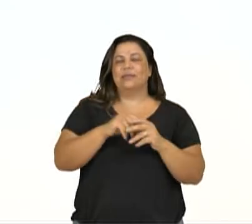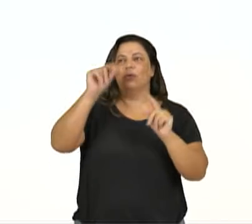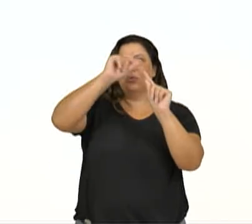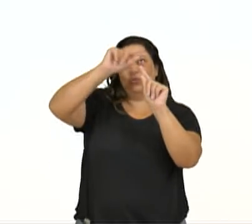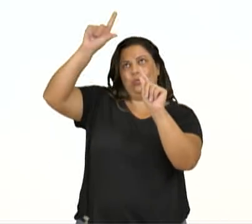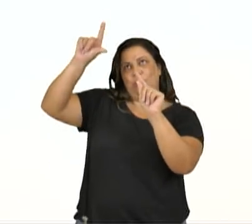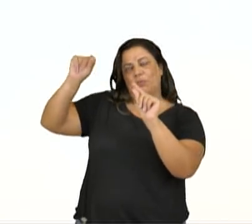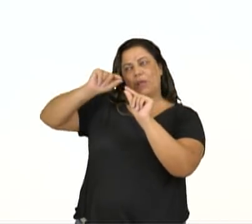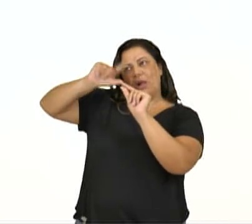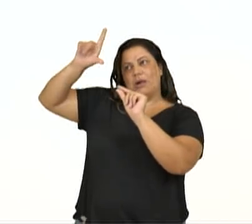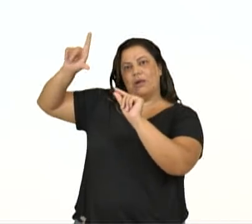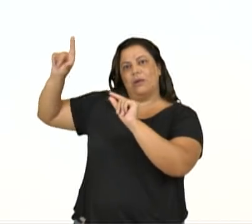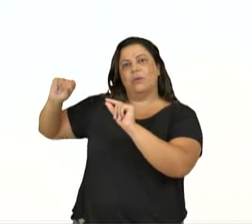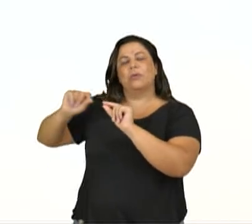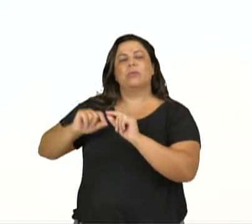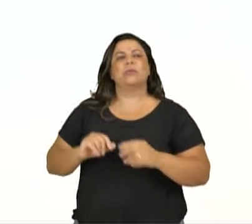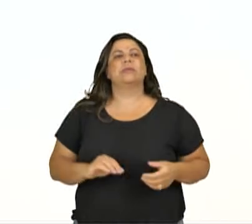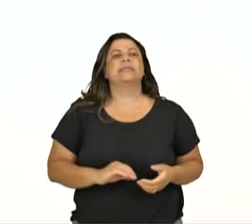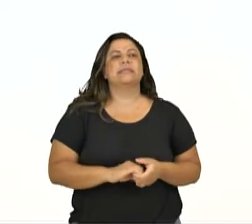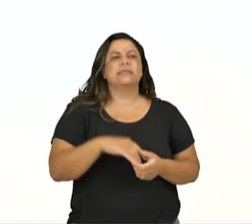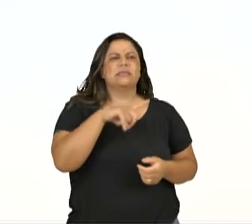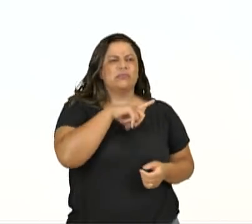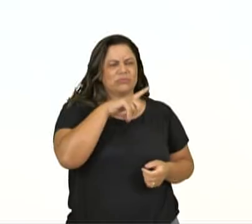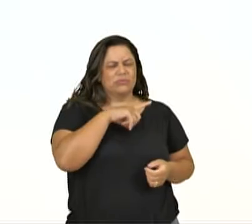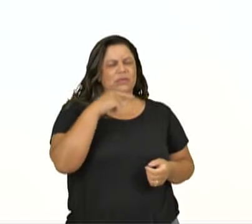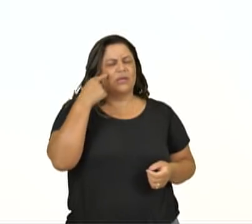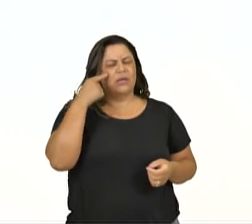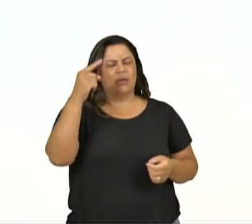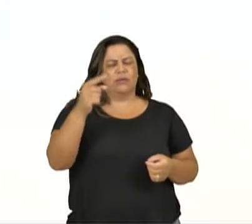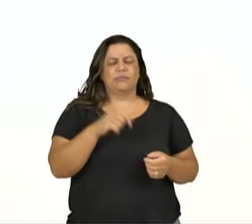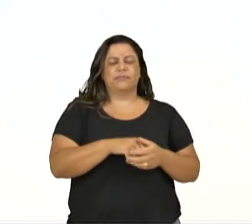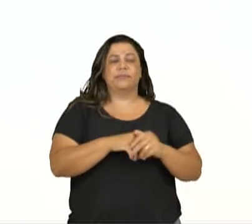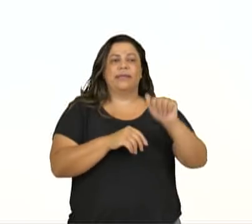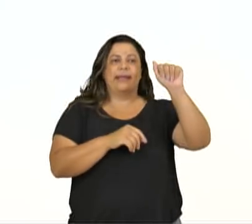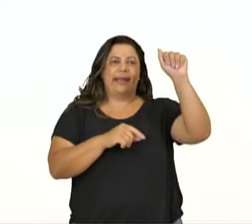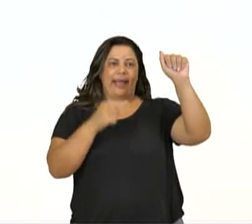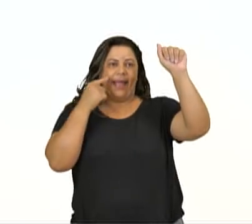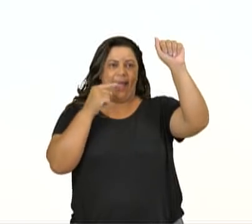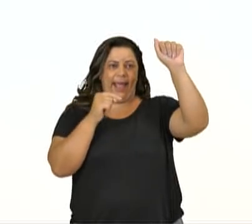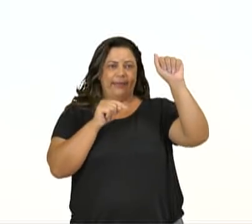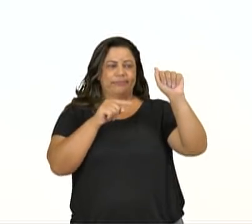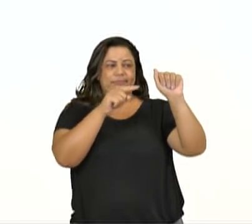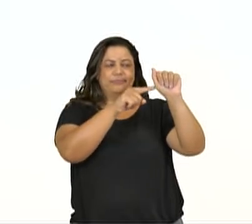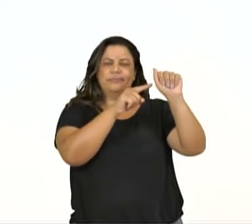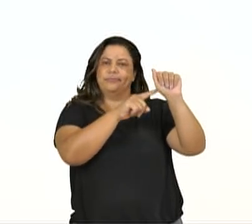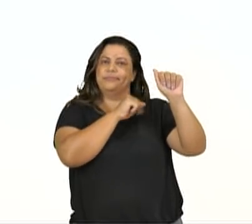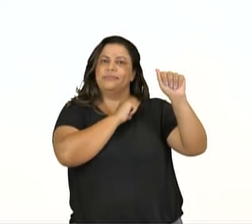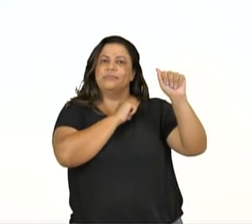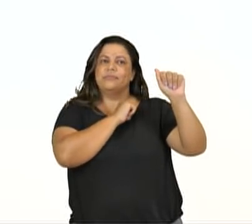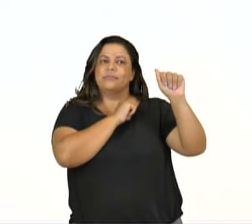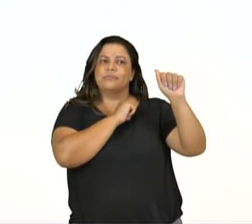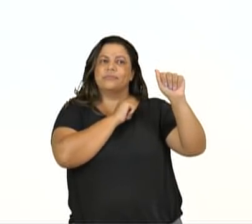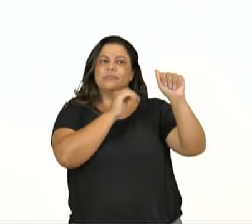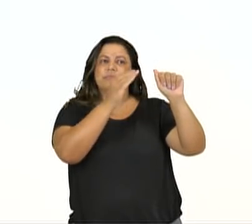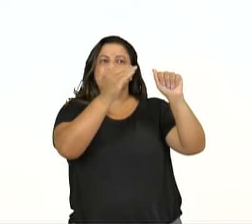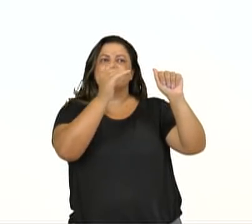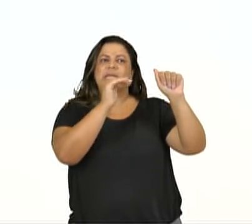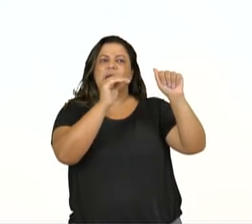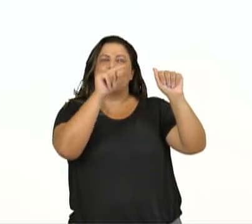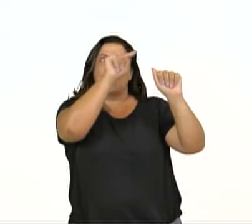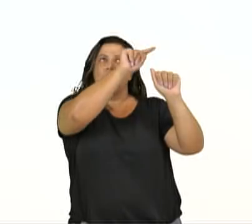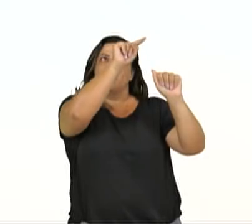né? Então, nós temos aqui, para a letra A, observem esse balão que é feito com